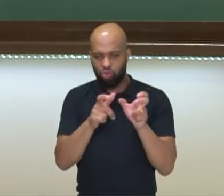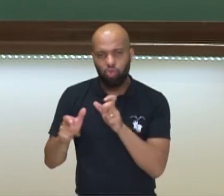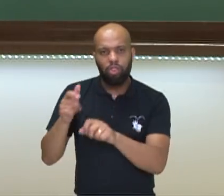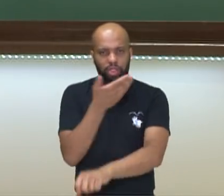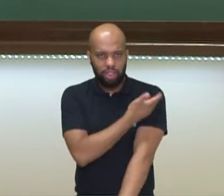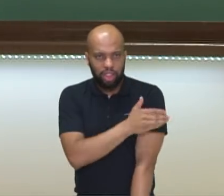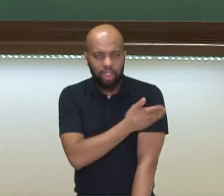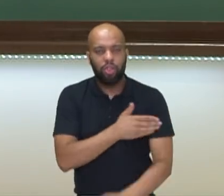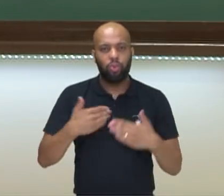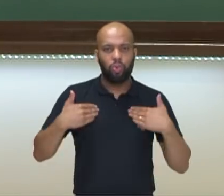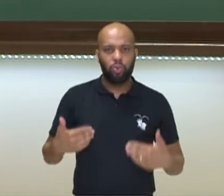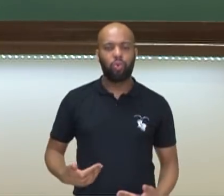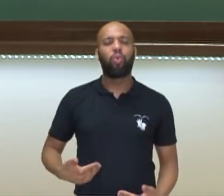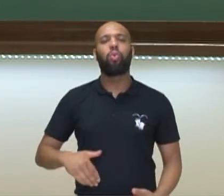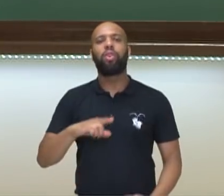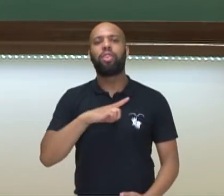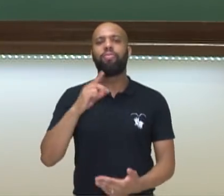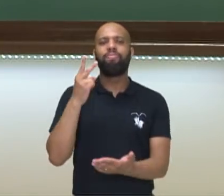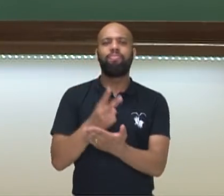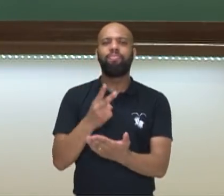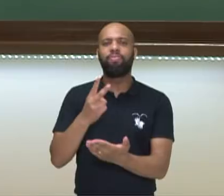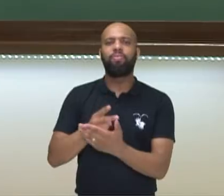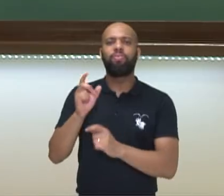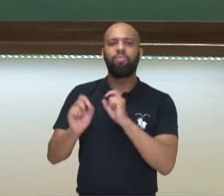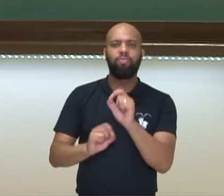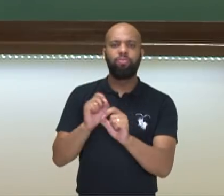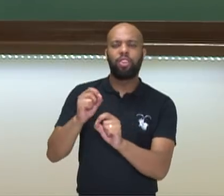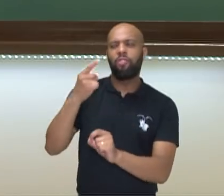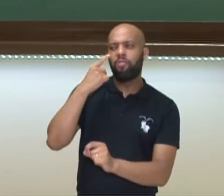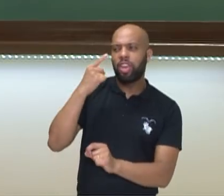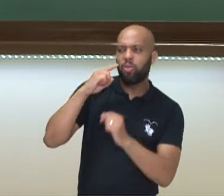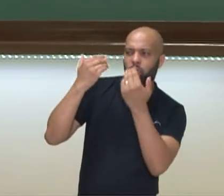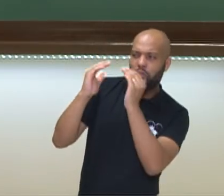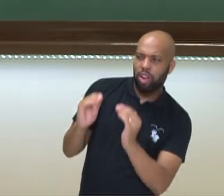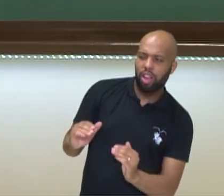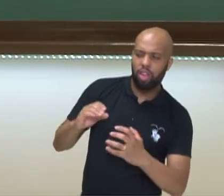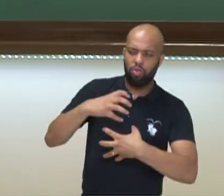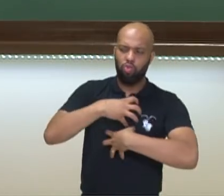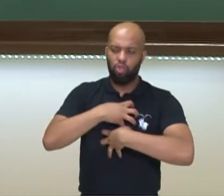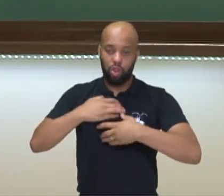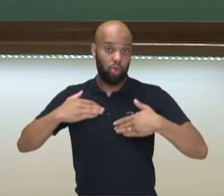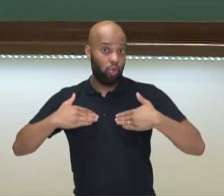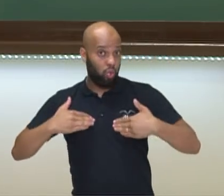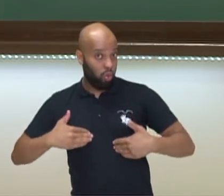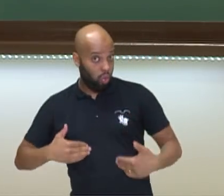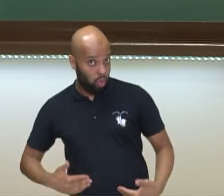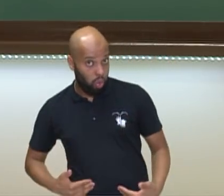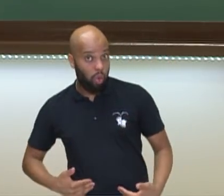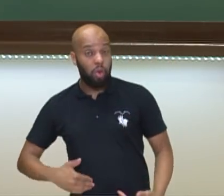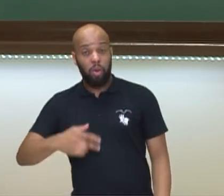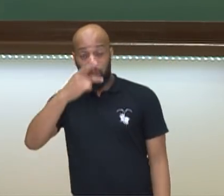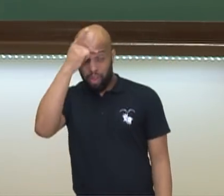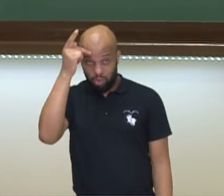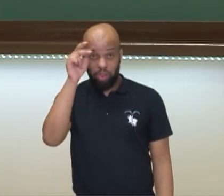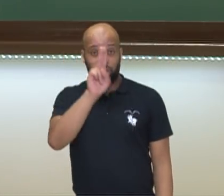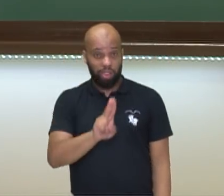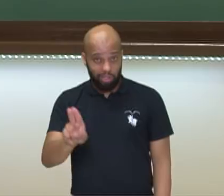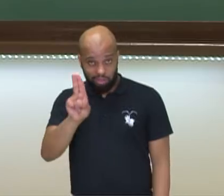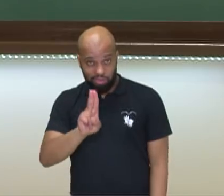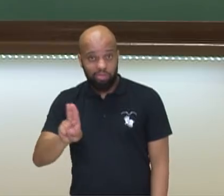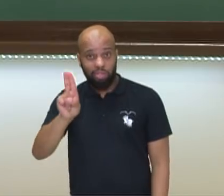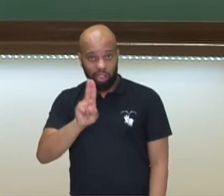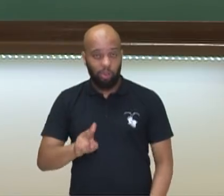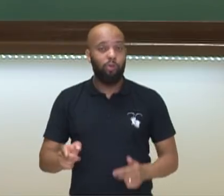físico, estivesse sempre avaliando as condições do corpo do usuário,